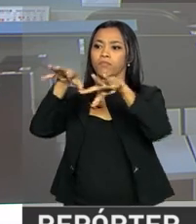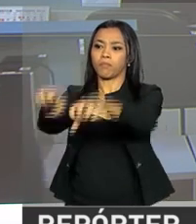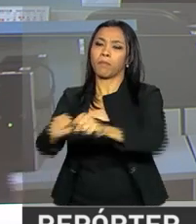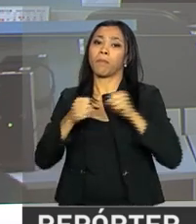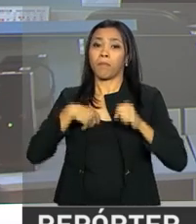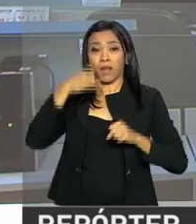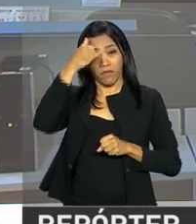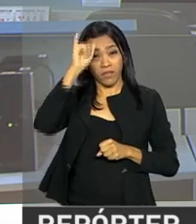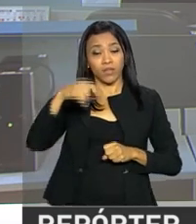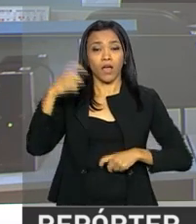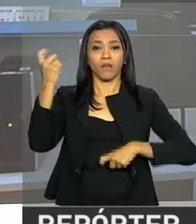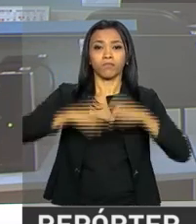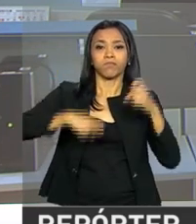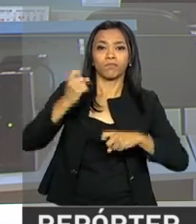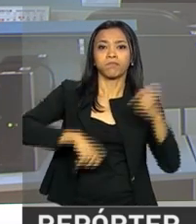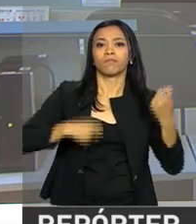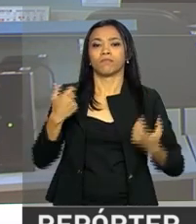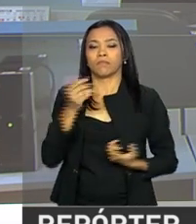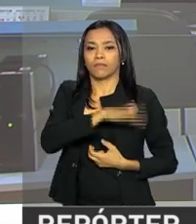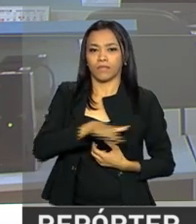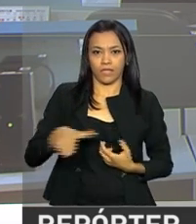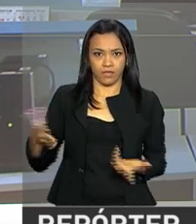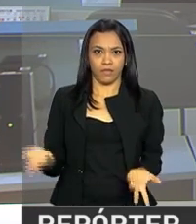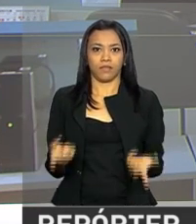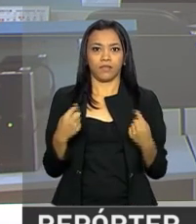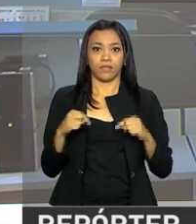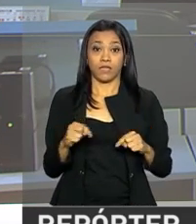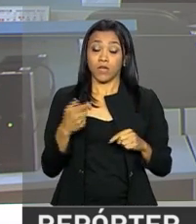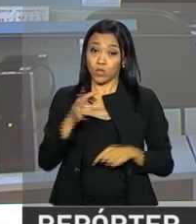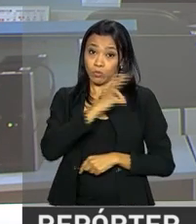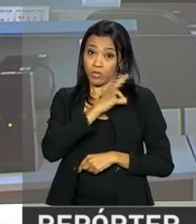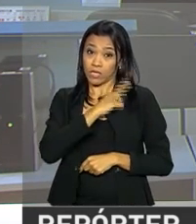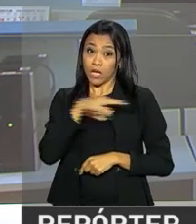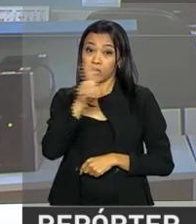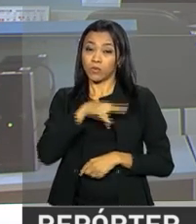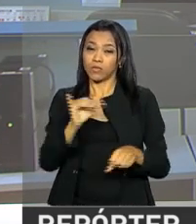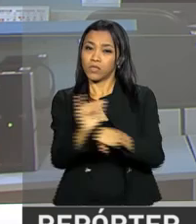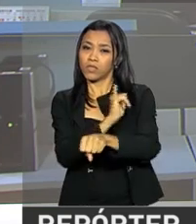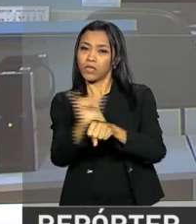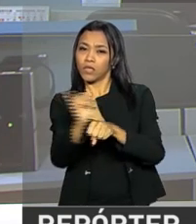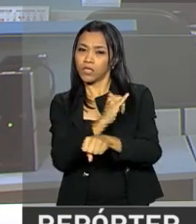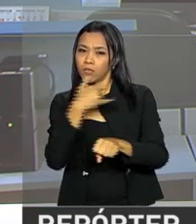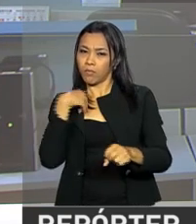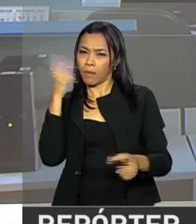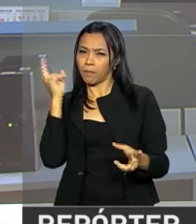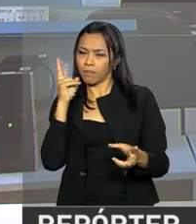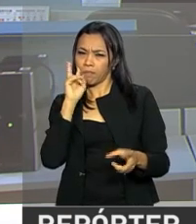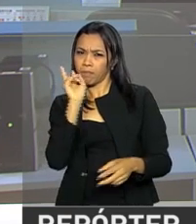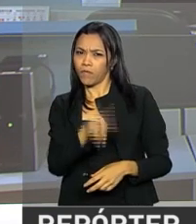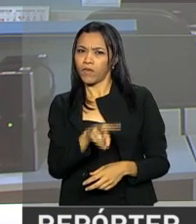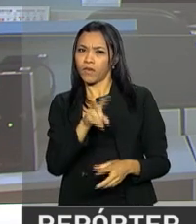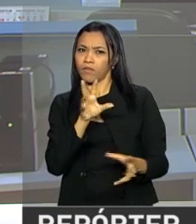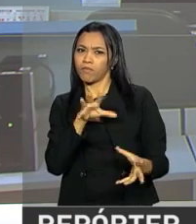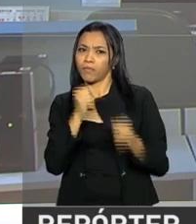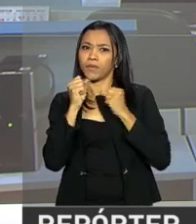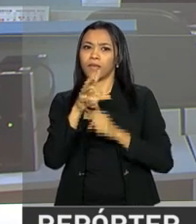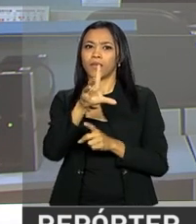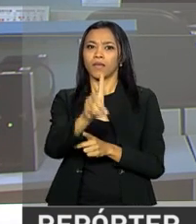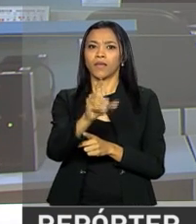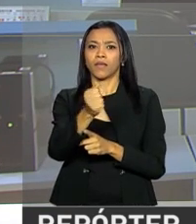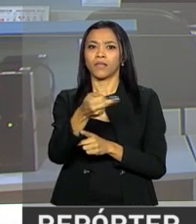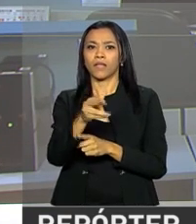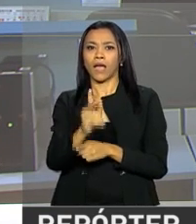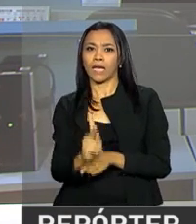de crianças os policiais usam ferramentas para identificar usuários de darknet por